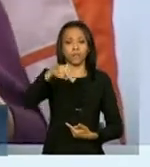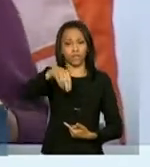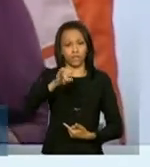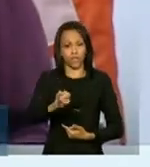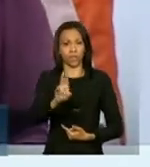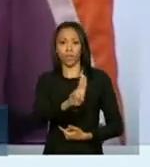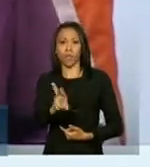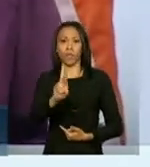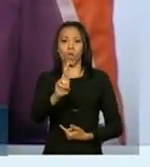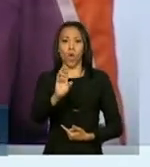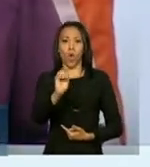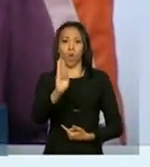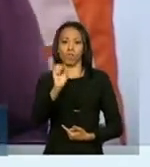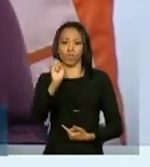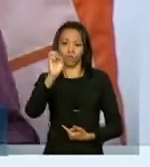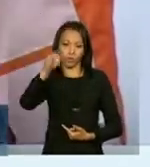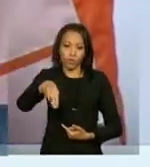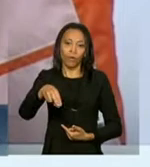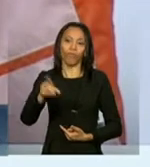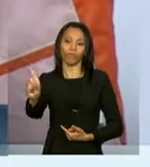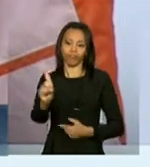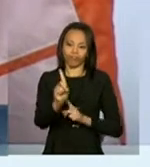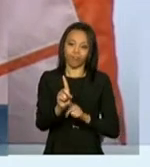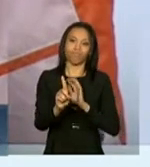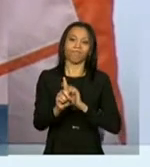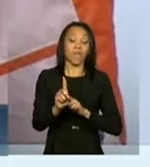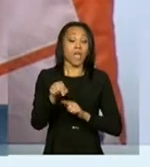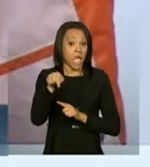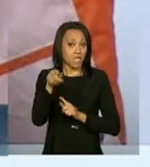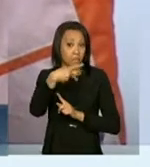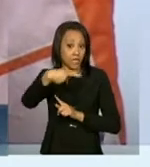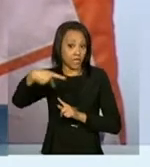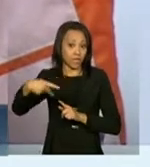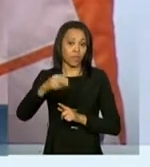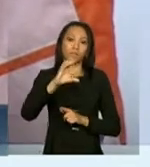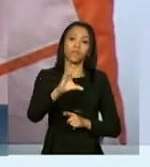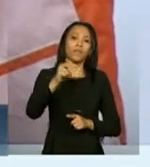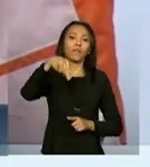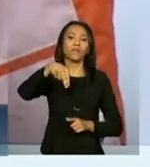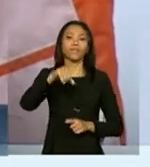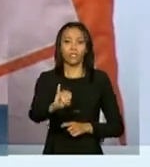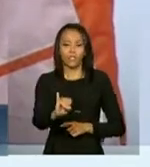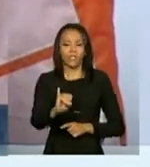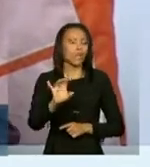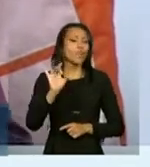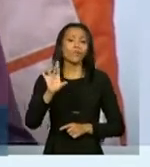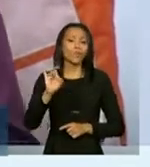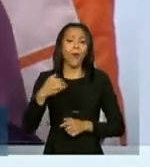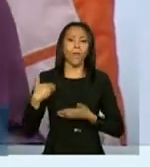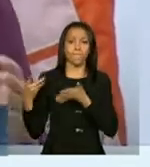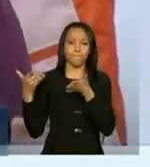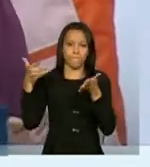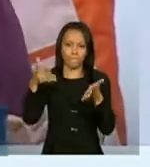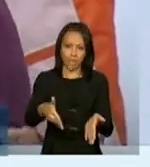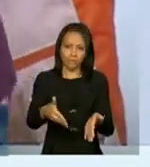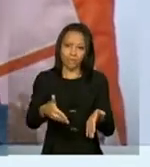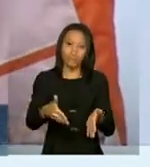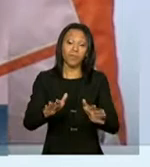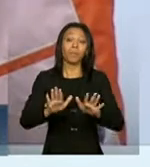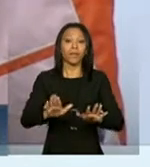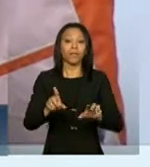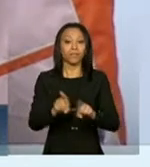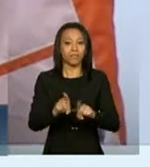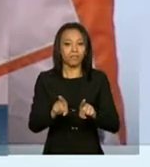nosso anfitrião aqui hoje. O presidente da CNI não só participa como